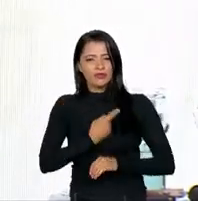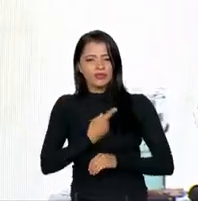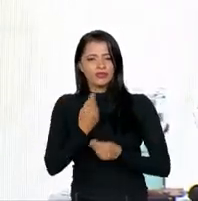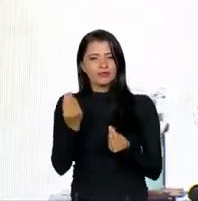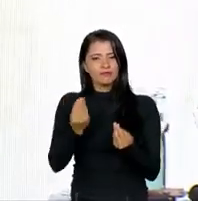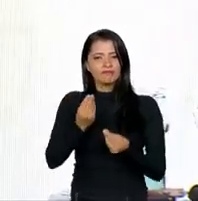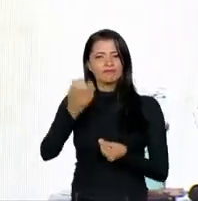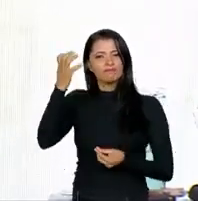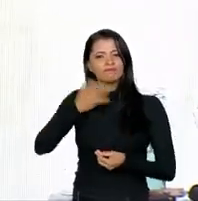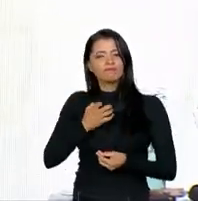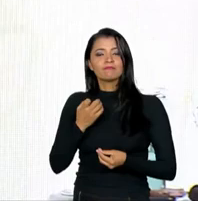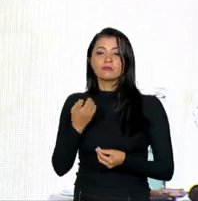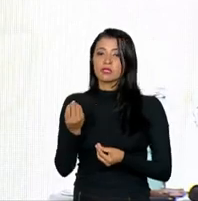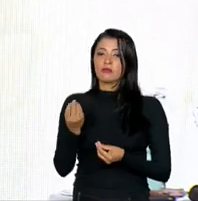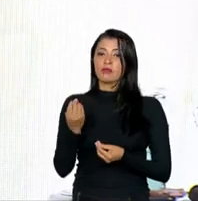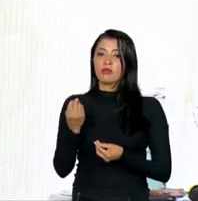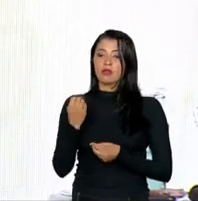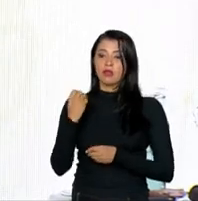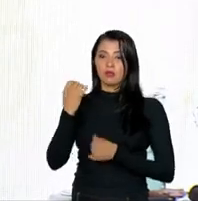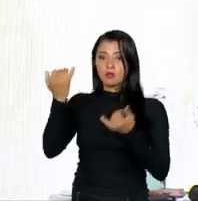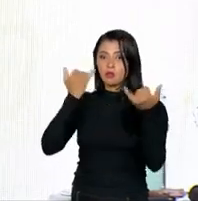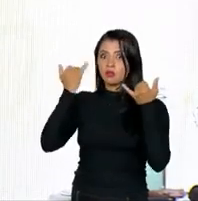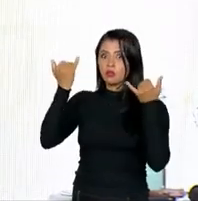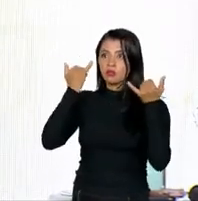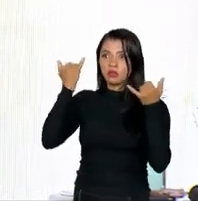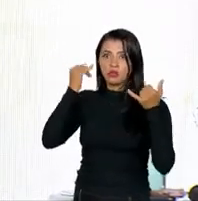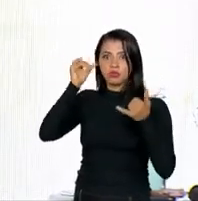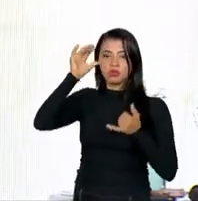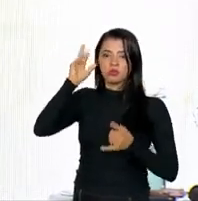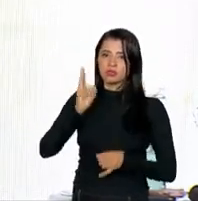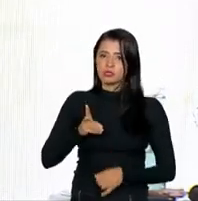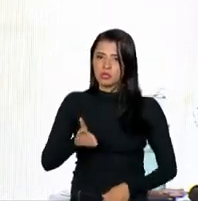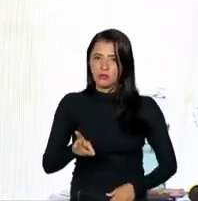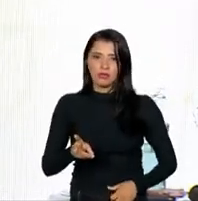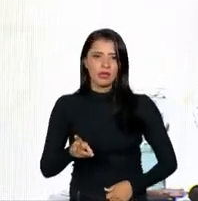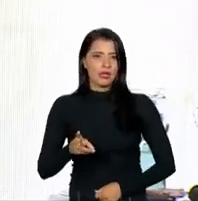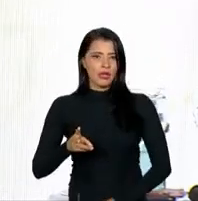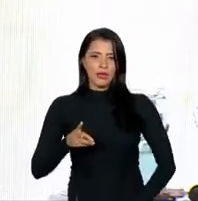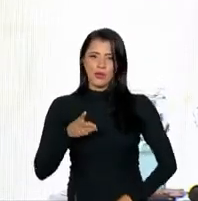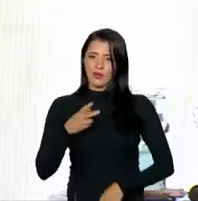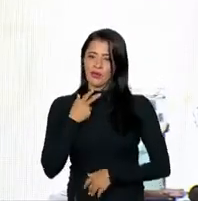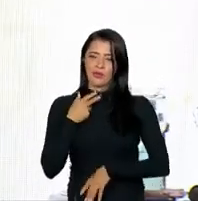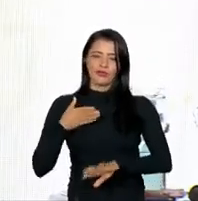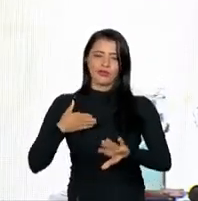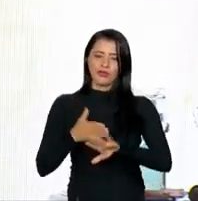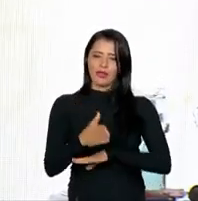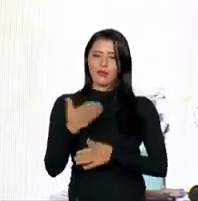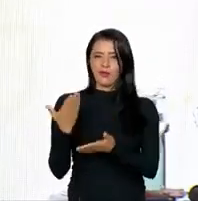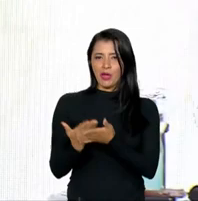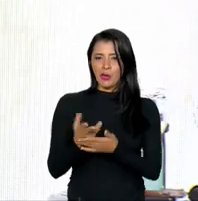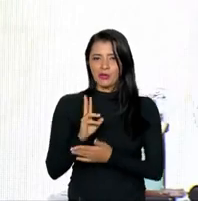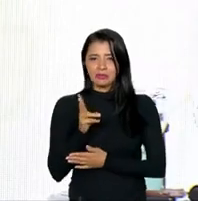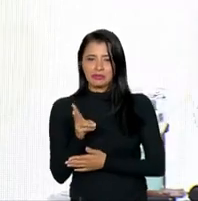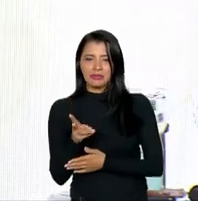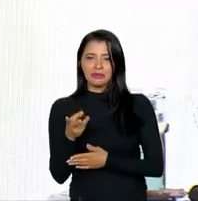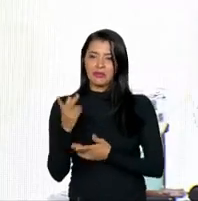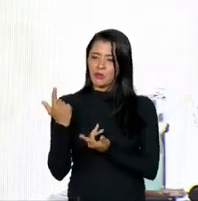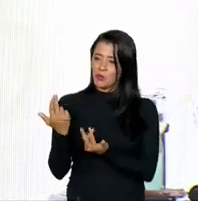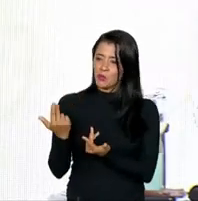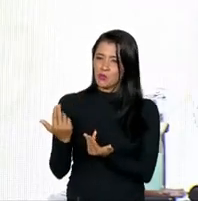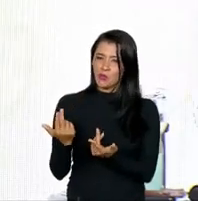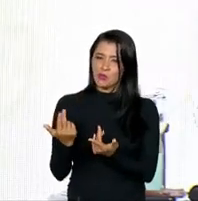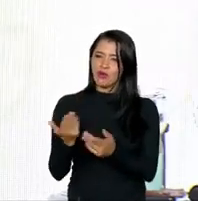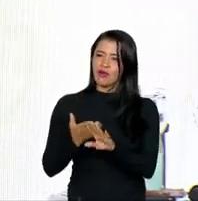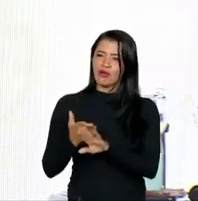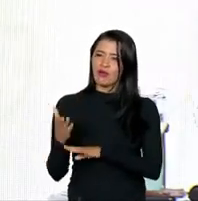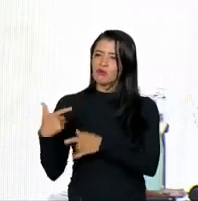muito a sério a nossa atualização diária, porque a gente não pode entrar numa sala de aula todos os dias da mesma maneira que a